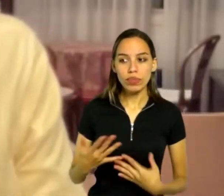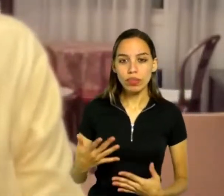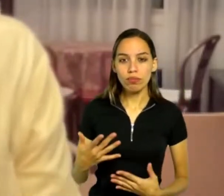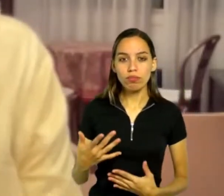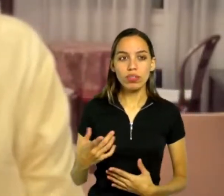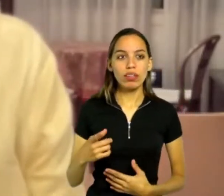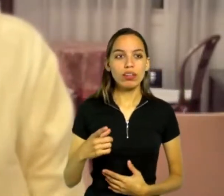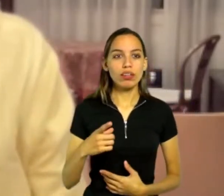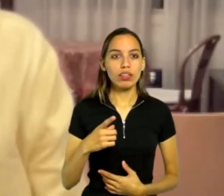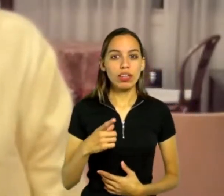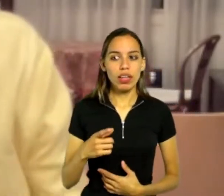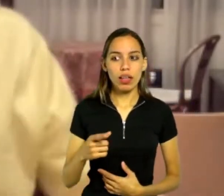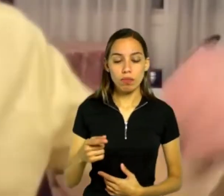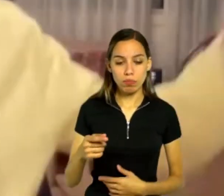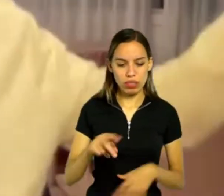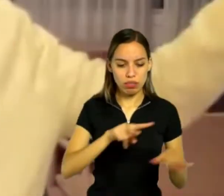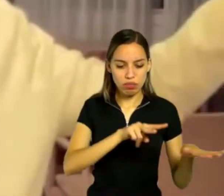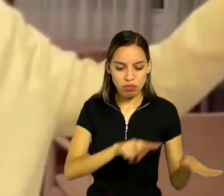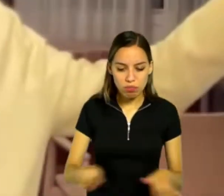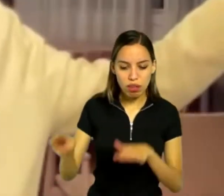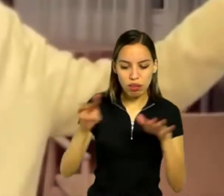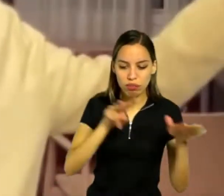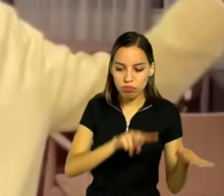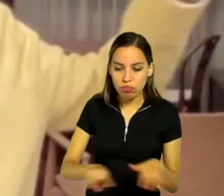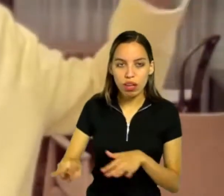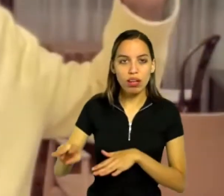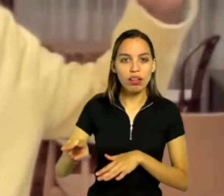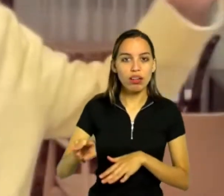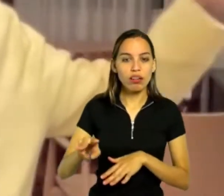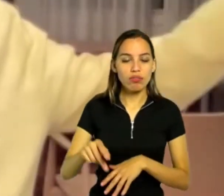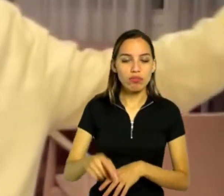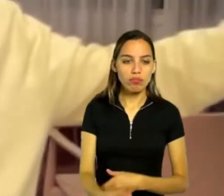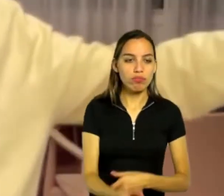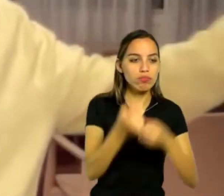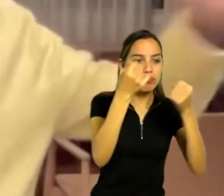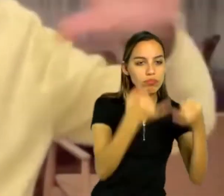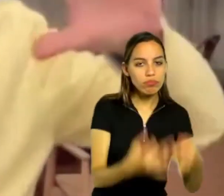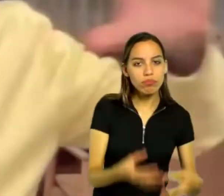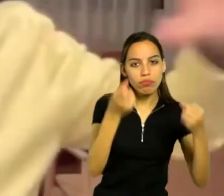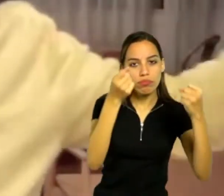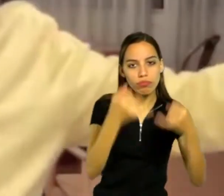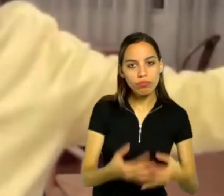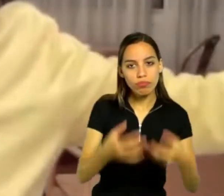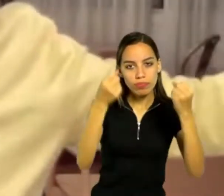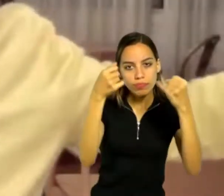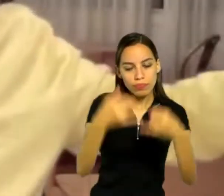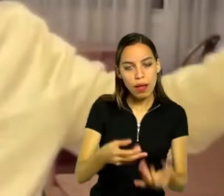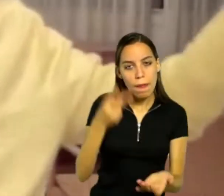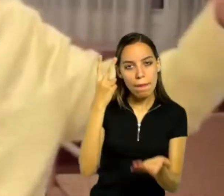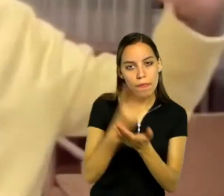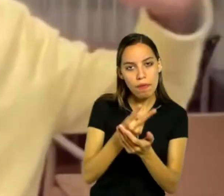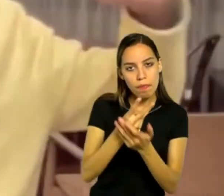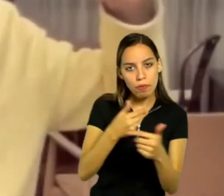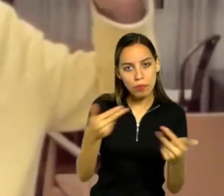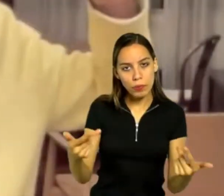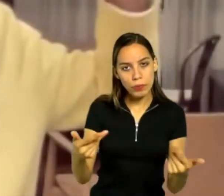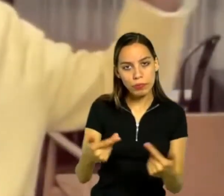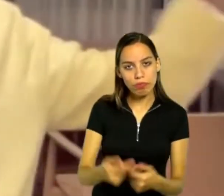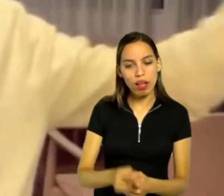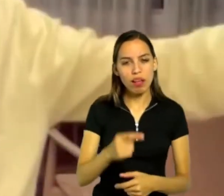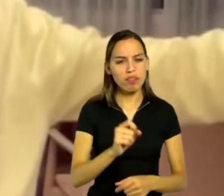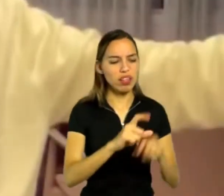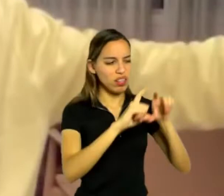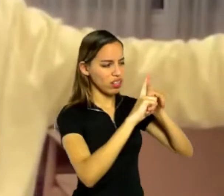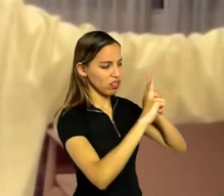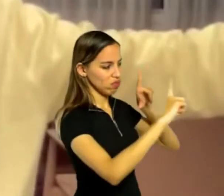mesma aula. E no quadro negro, chegava um ponto do quadro negro, o quadro negro era muito comprido, chegava um